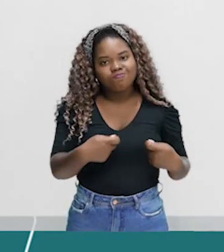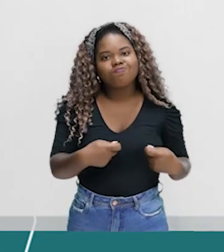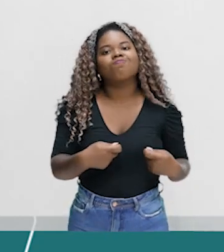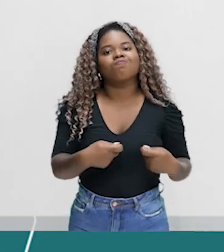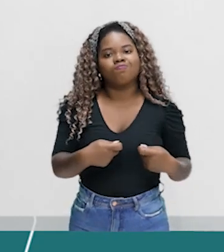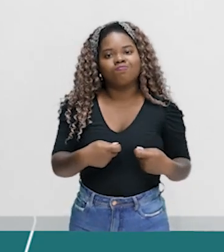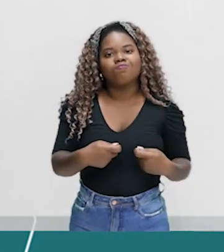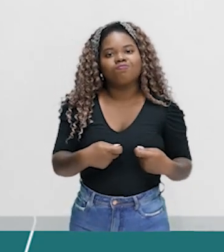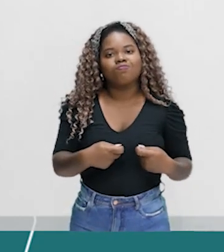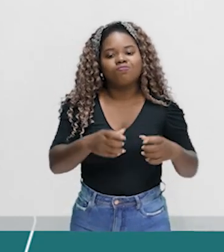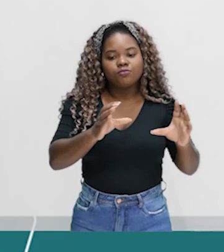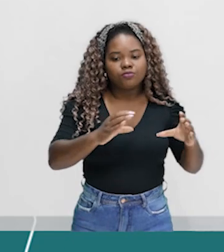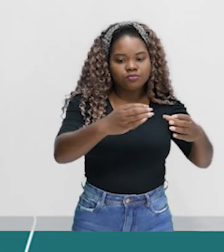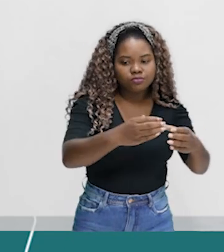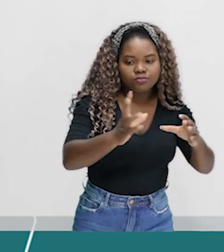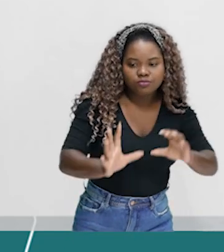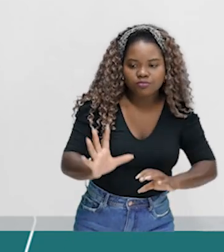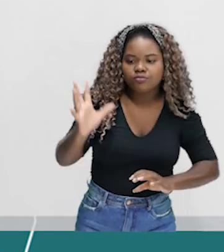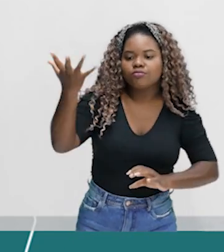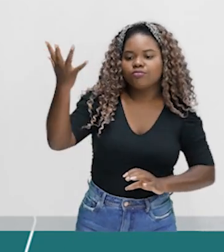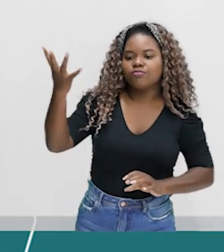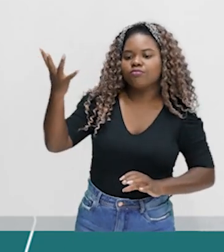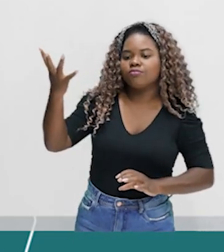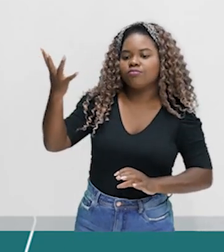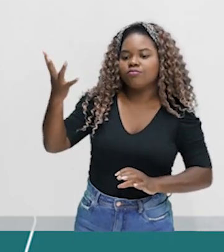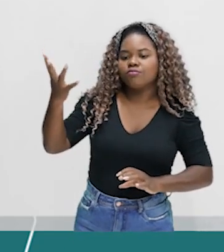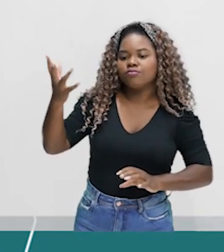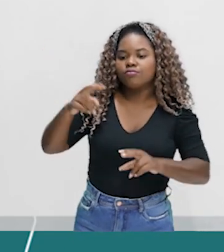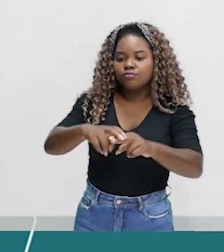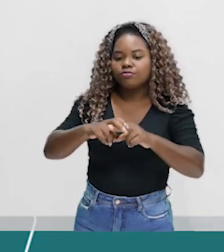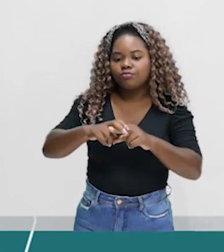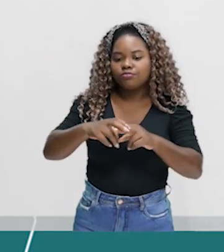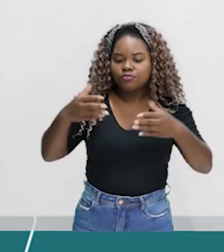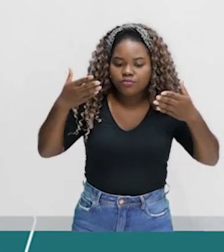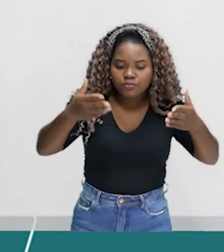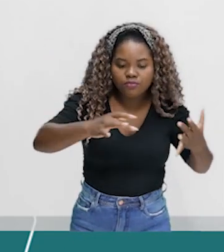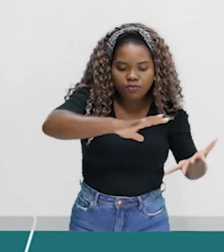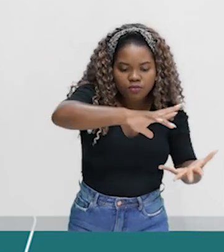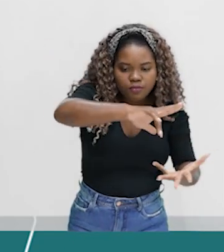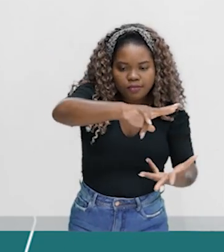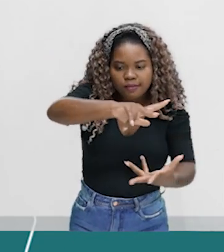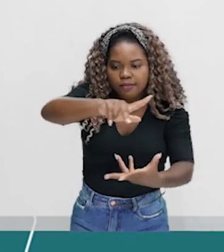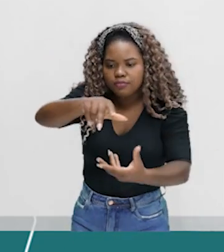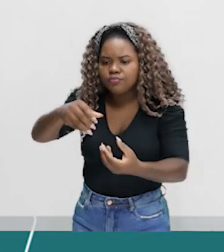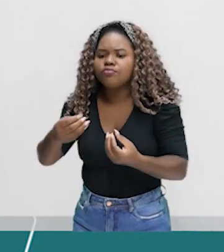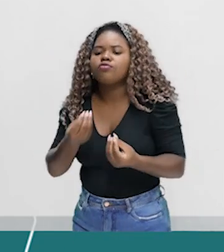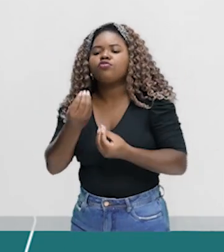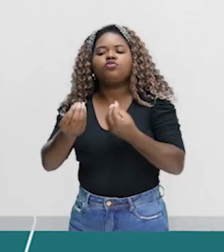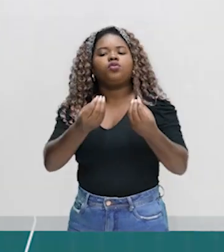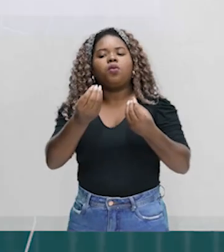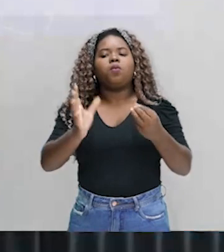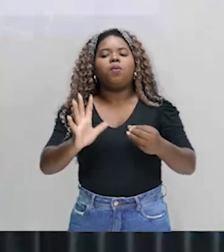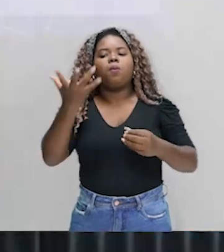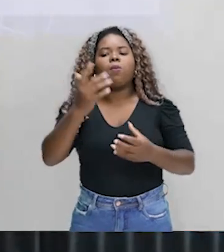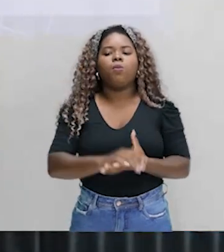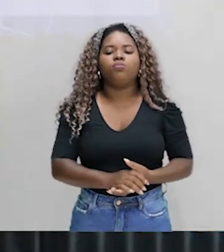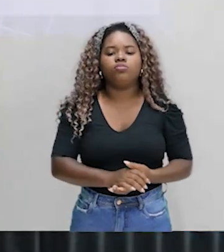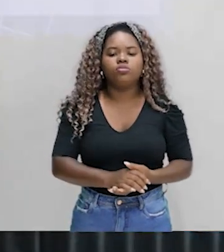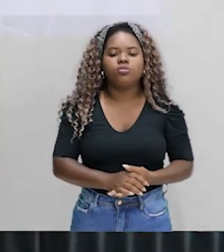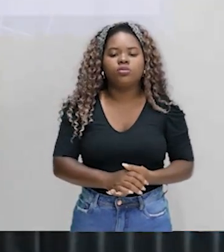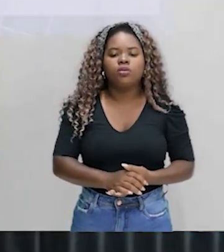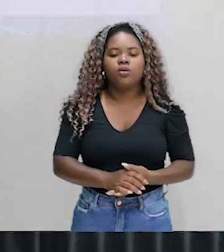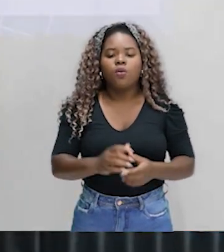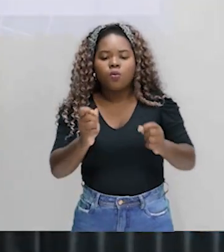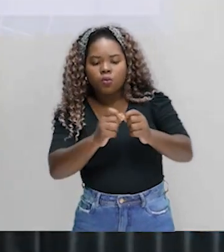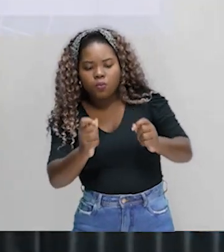foram formados a partir do universo, né? E o universo ele teve a sua origem, e a gente tem que entender